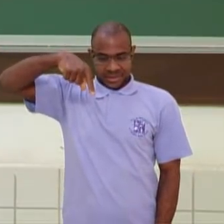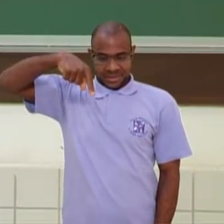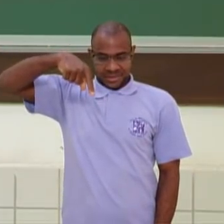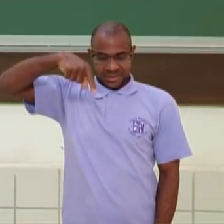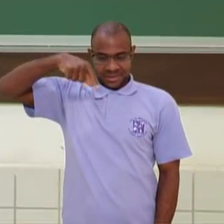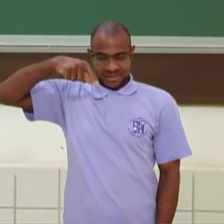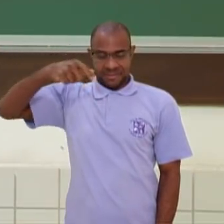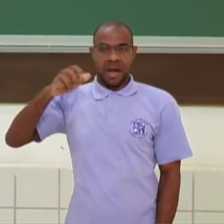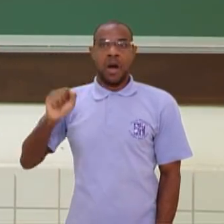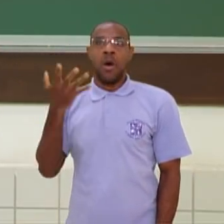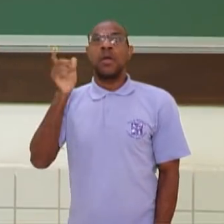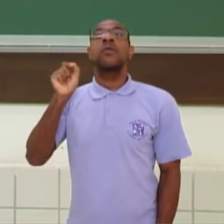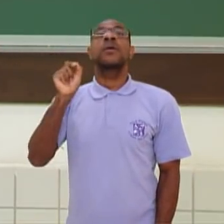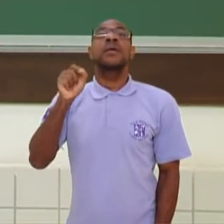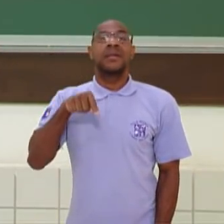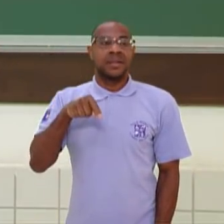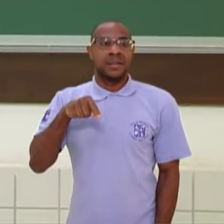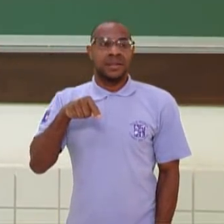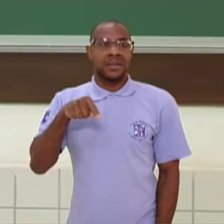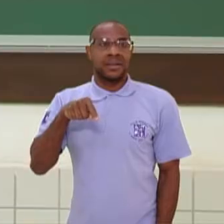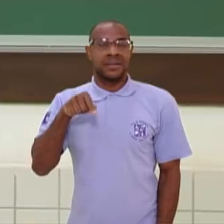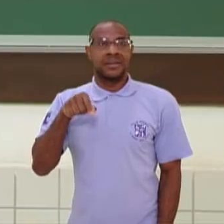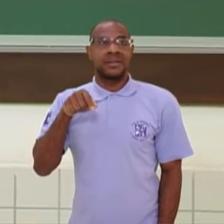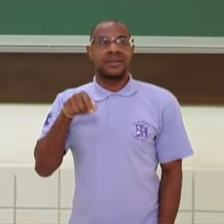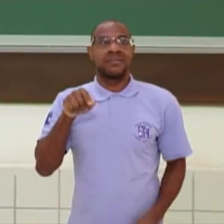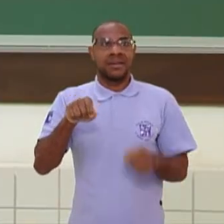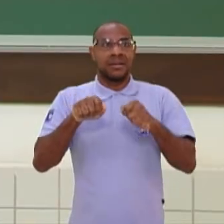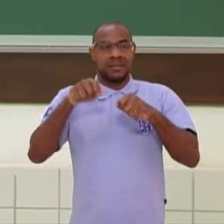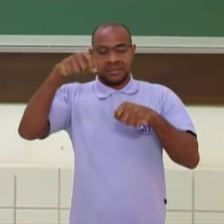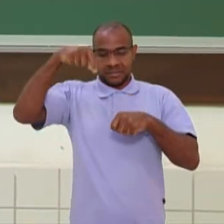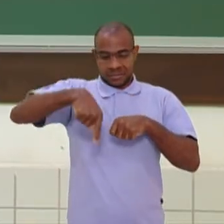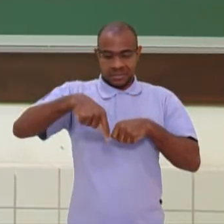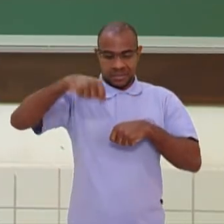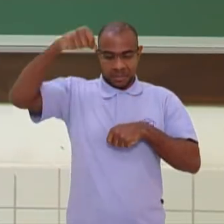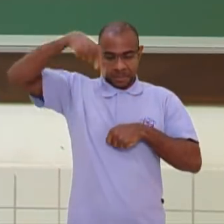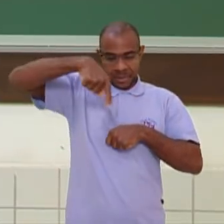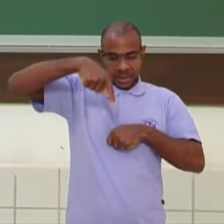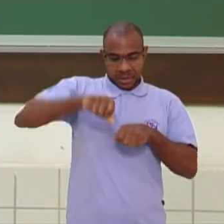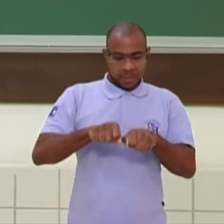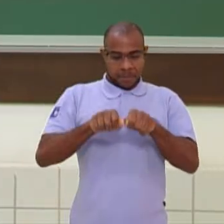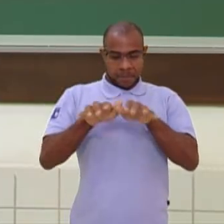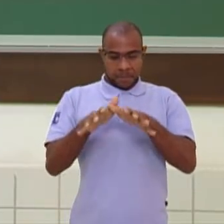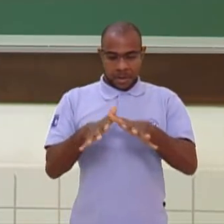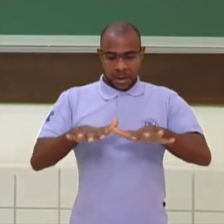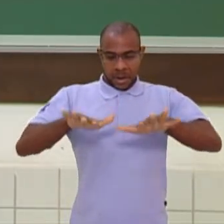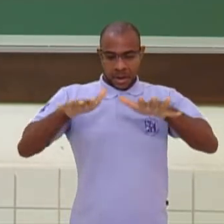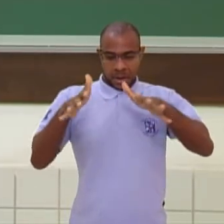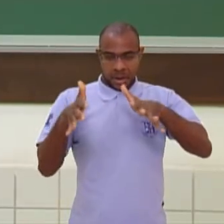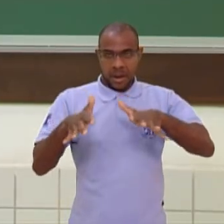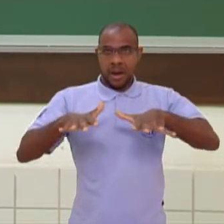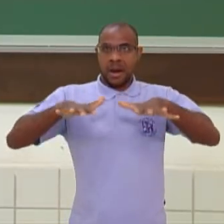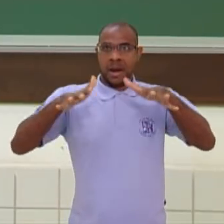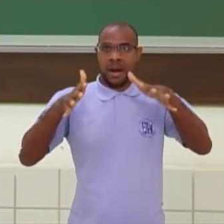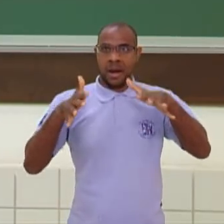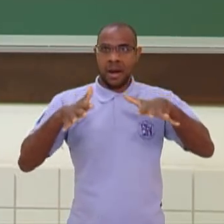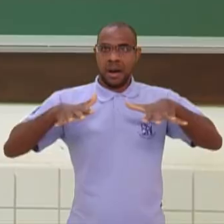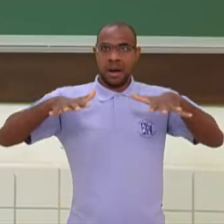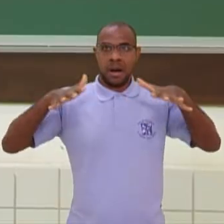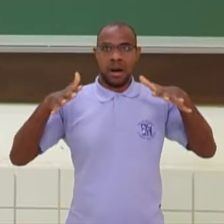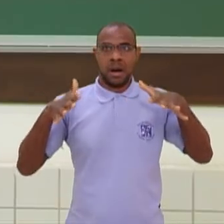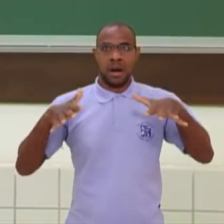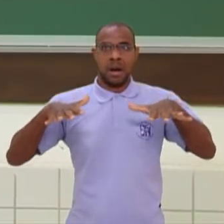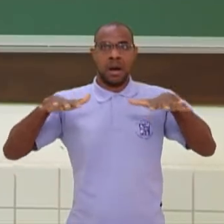O deslocamento que você vai ter desse fluxo de água, ele vai fazer o quê? Ele vai oscilar dessa forma que você vai ter ali e vai